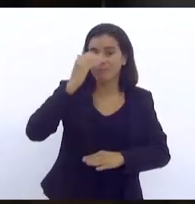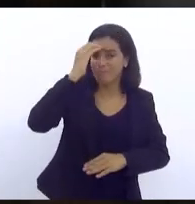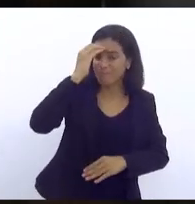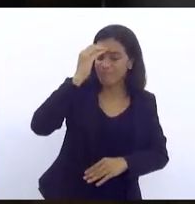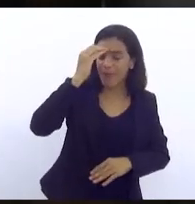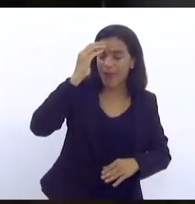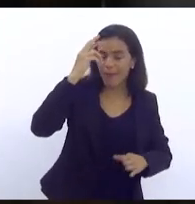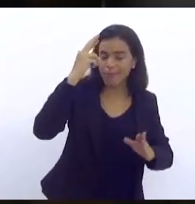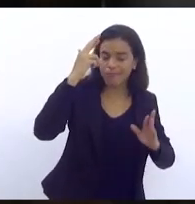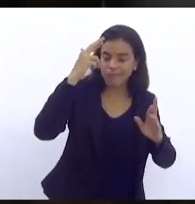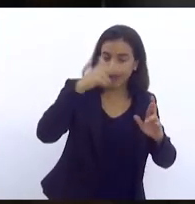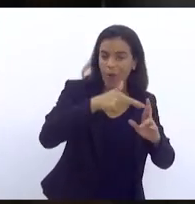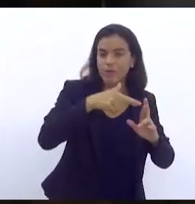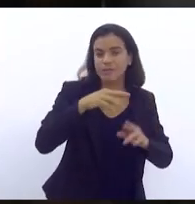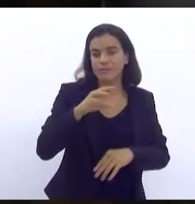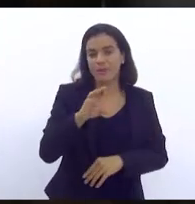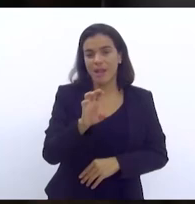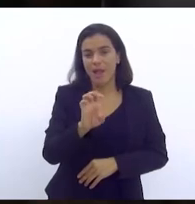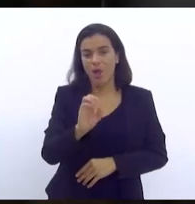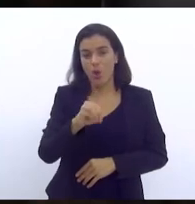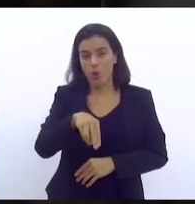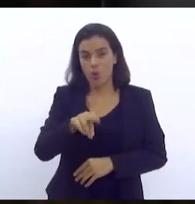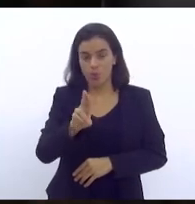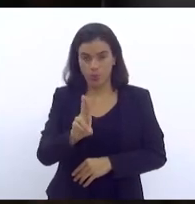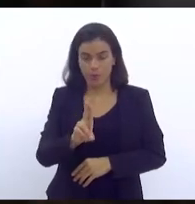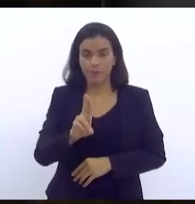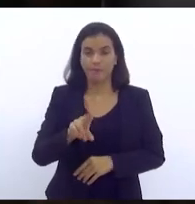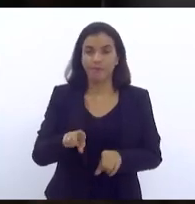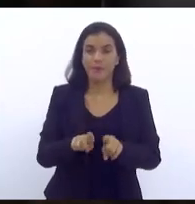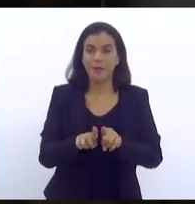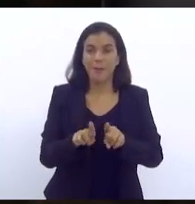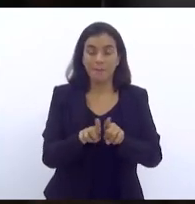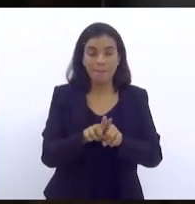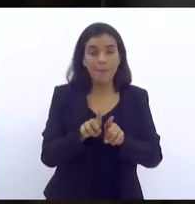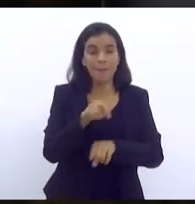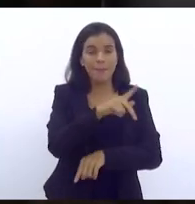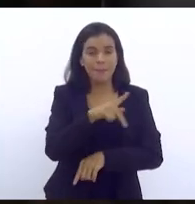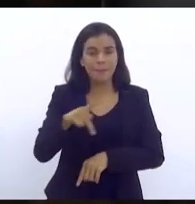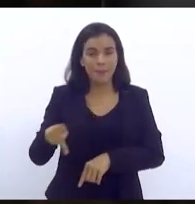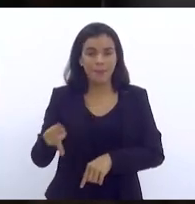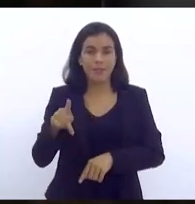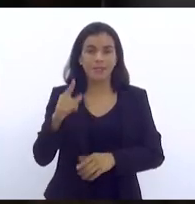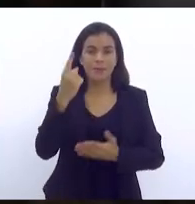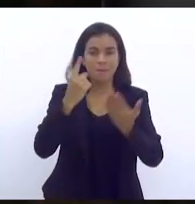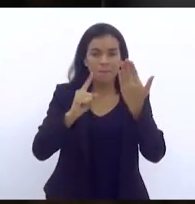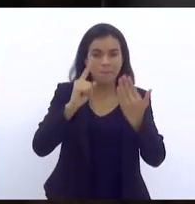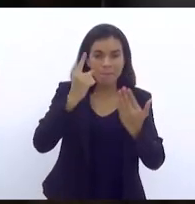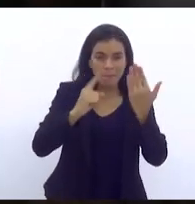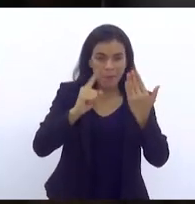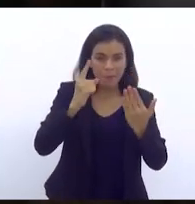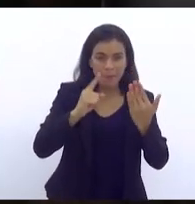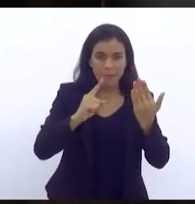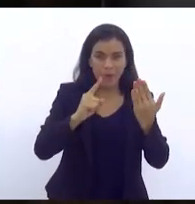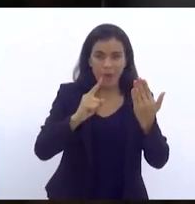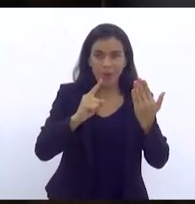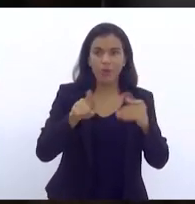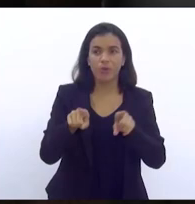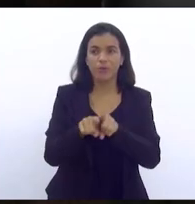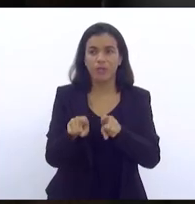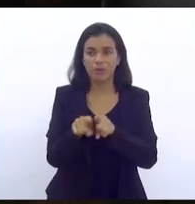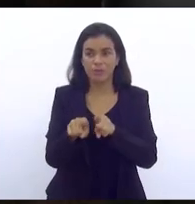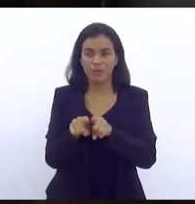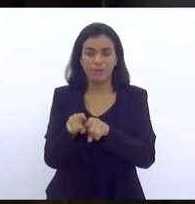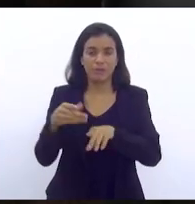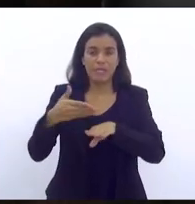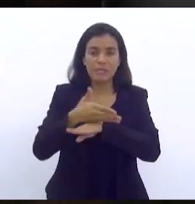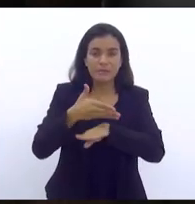2010 Quero saudar também os presidentes de blocos do os comitê populares de controle ao acesso ao saneamento